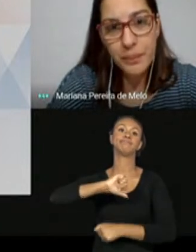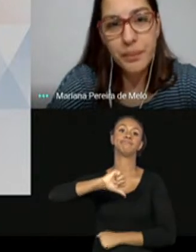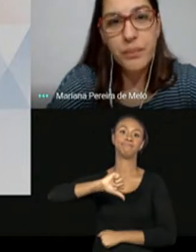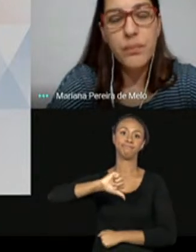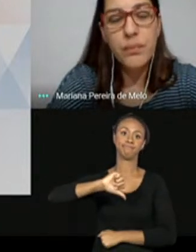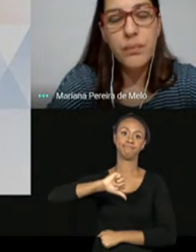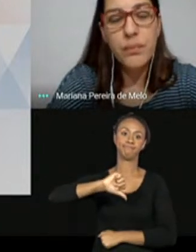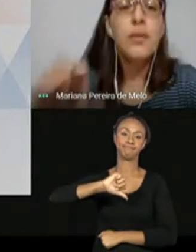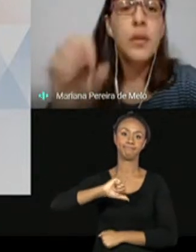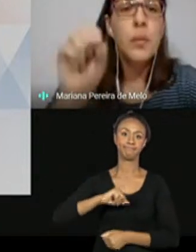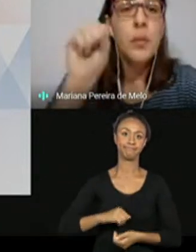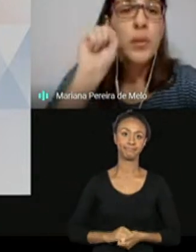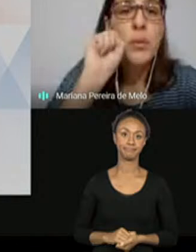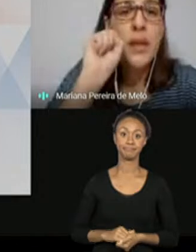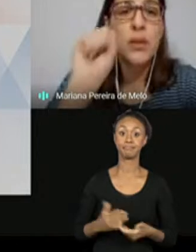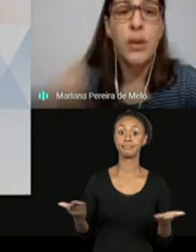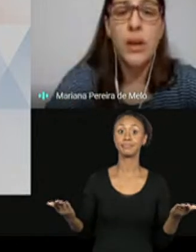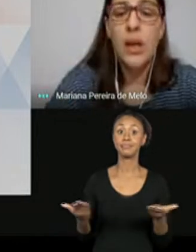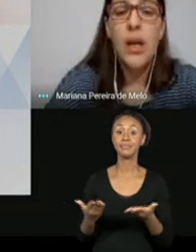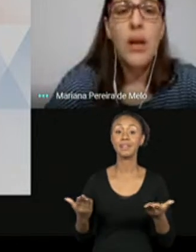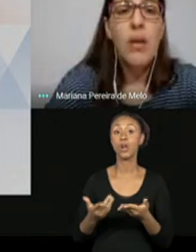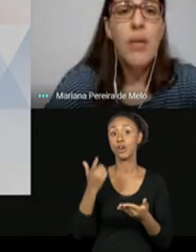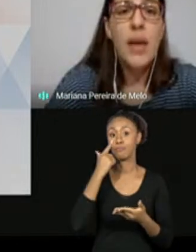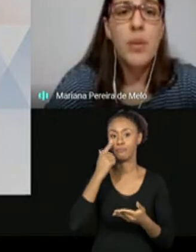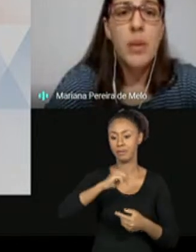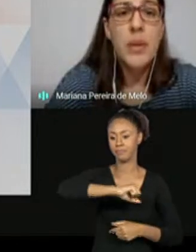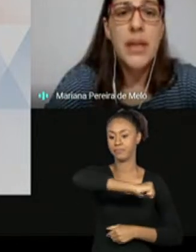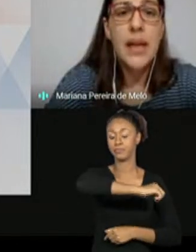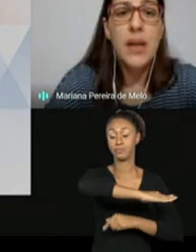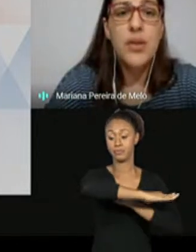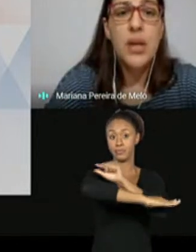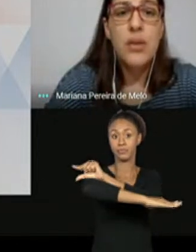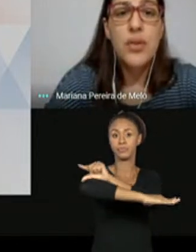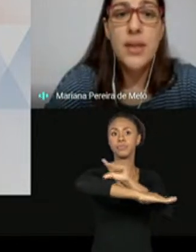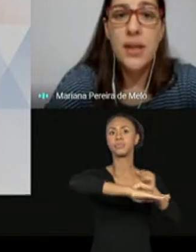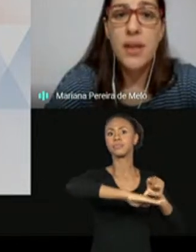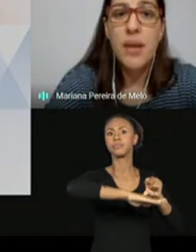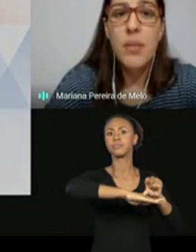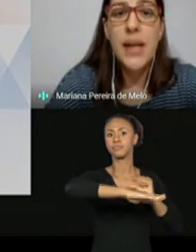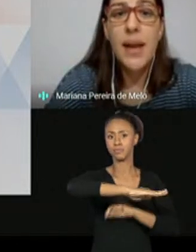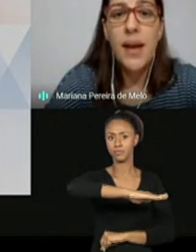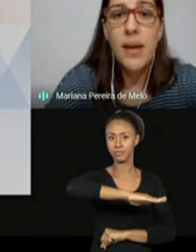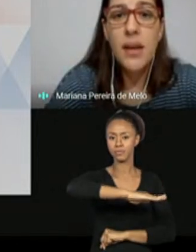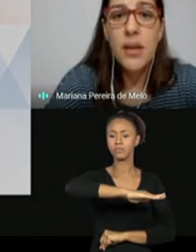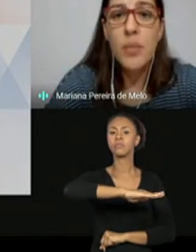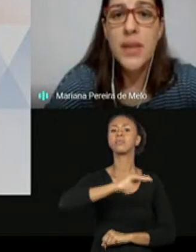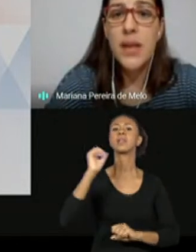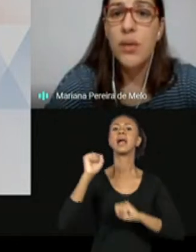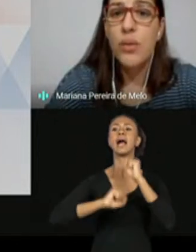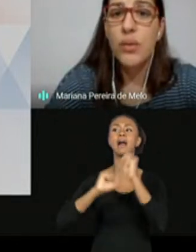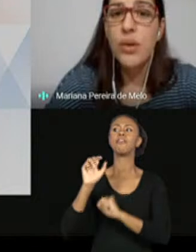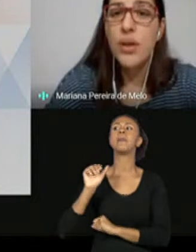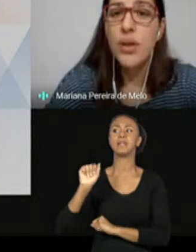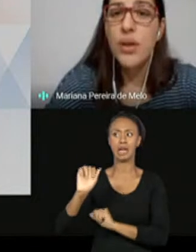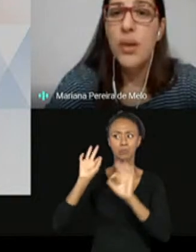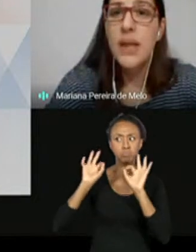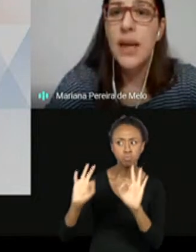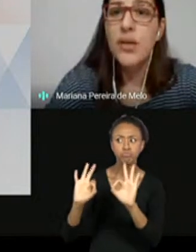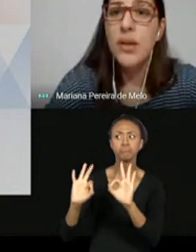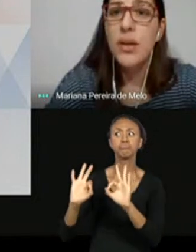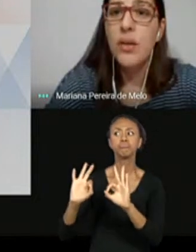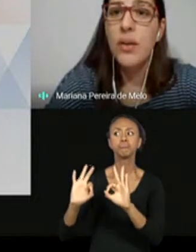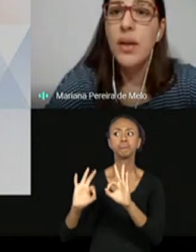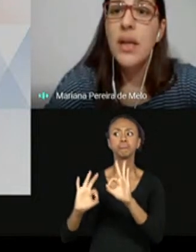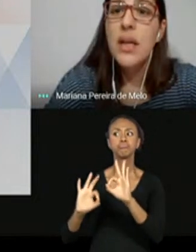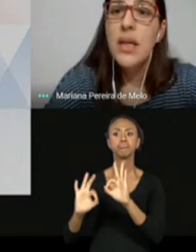qualidade. Então, vamos para o numerador. Qual é a probabilidade de ser da fábrica A e não passar no controle de